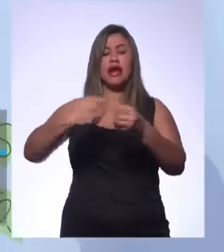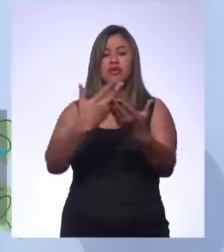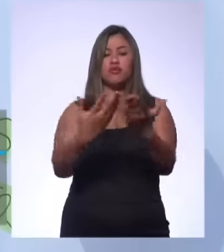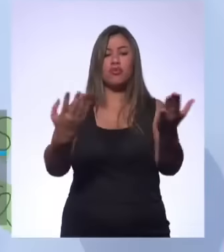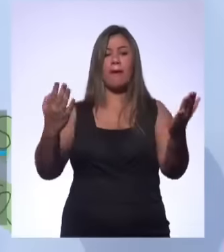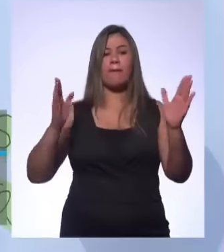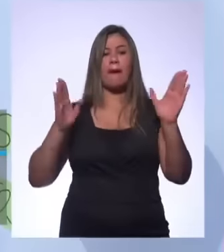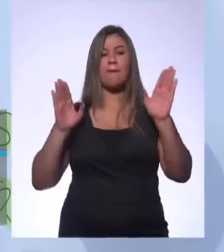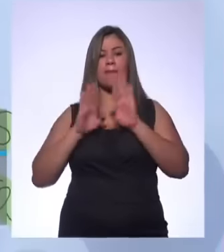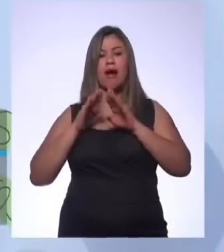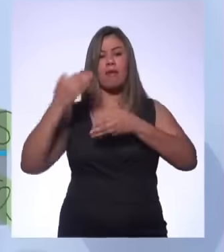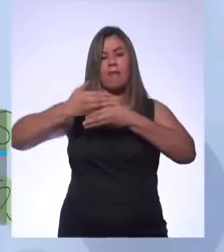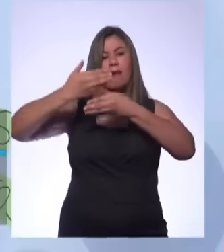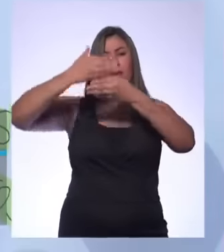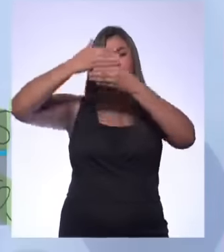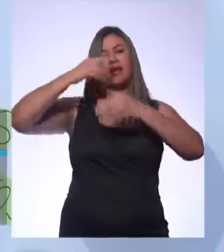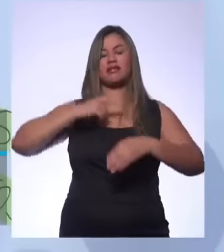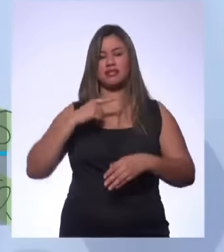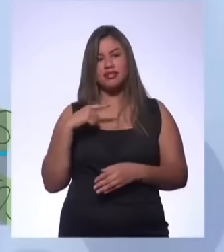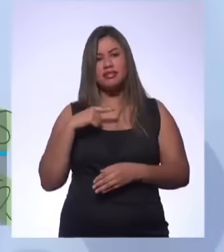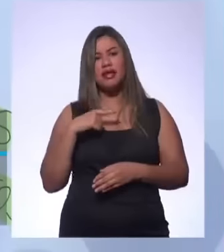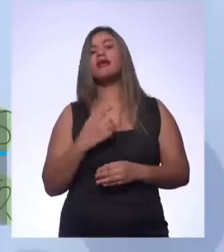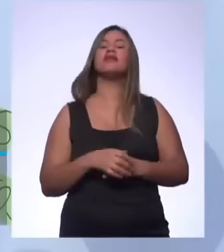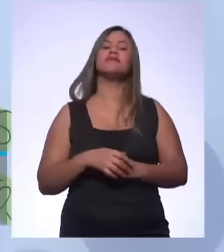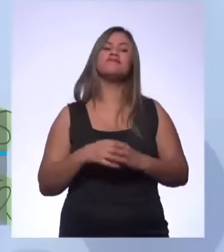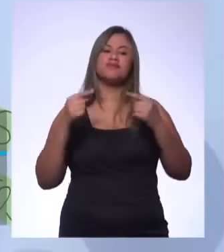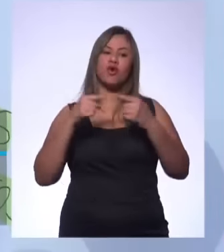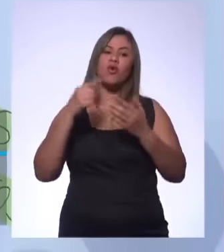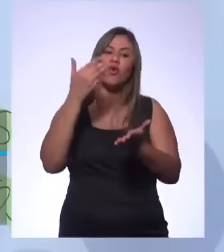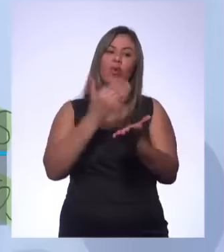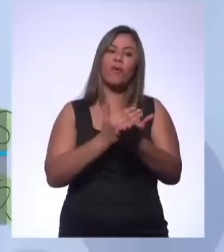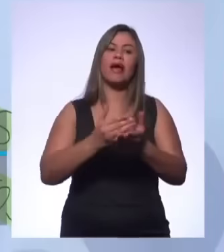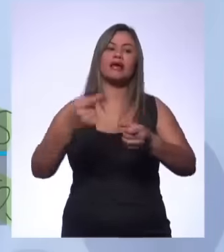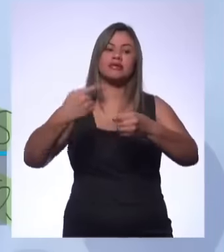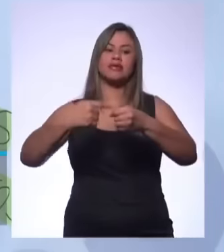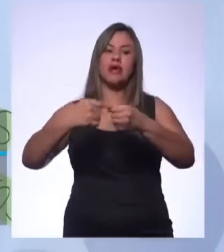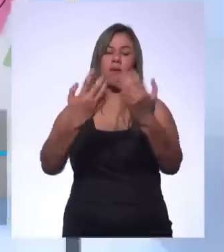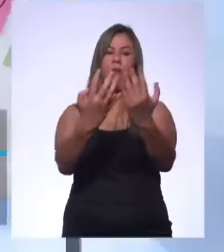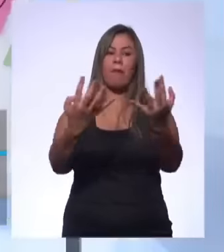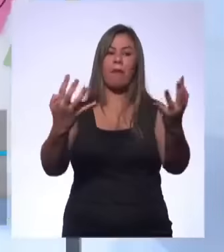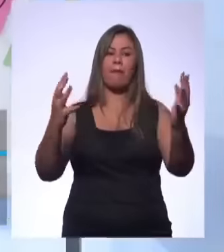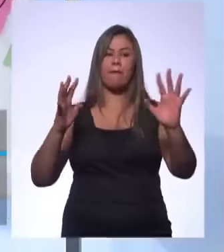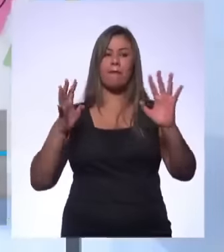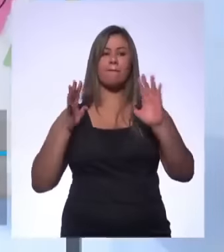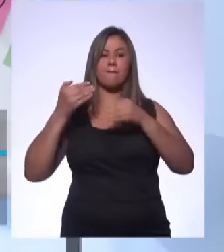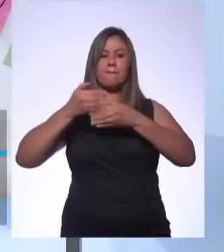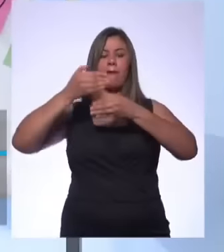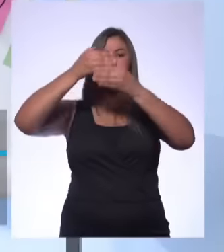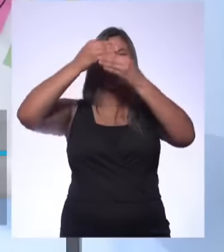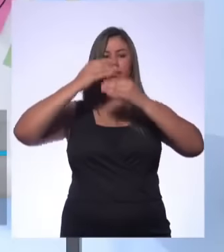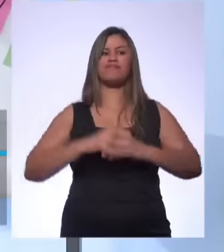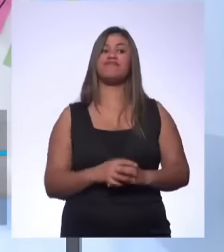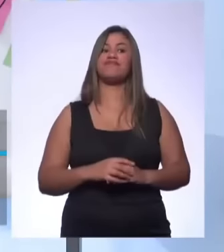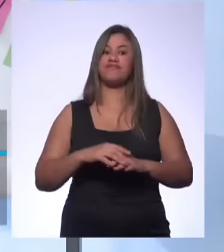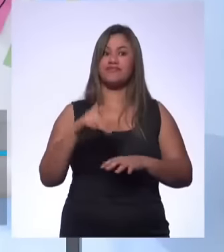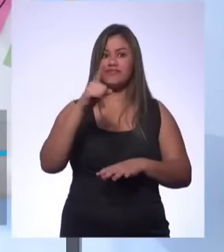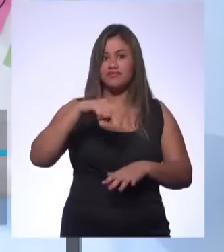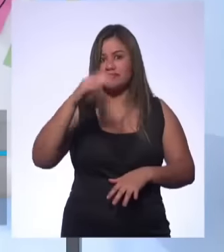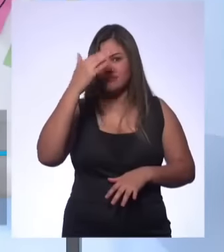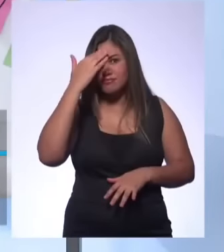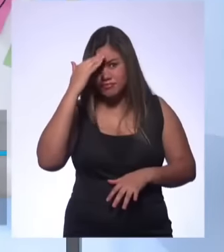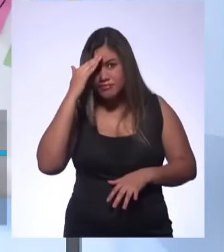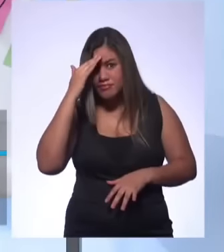a gente começa a muralização das cidades nesse período medieval. Bom, espero que até aqui esteja tudo